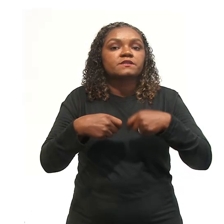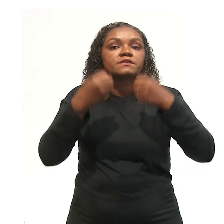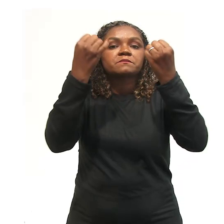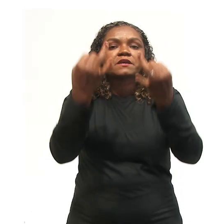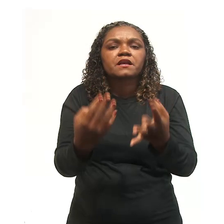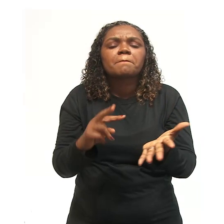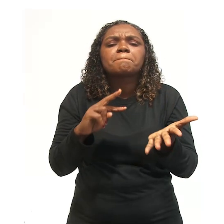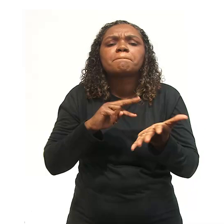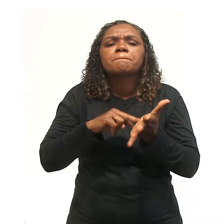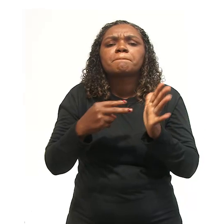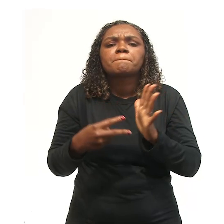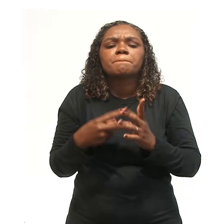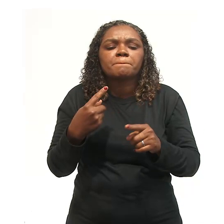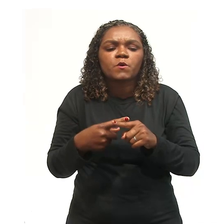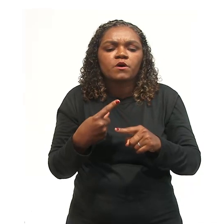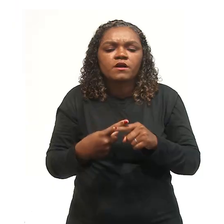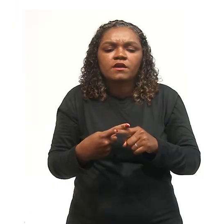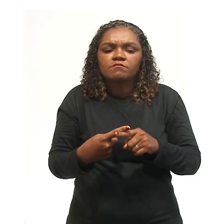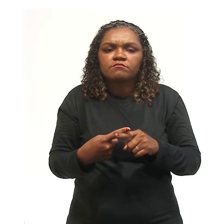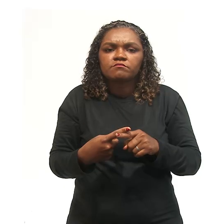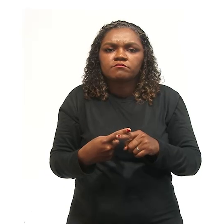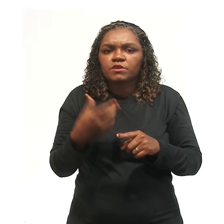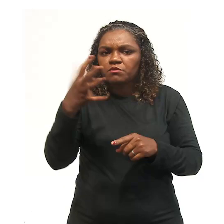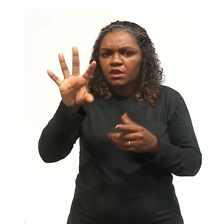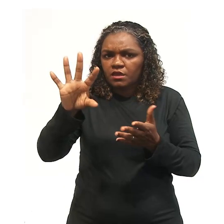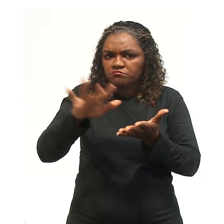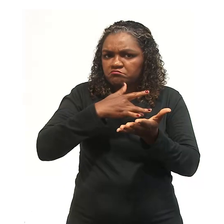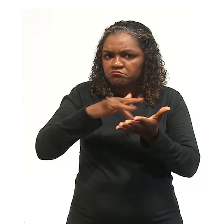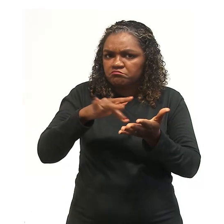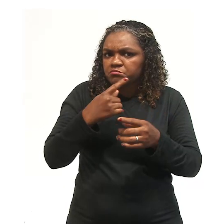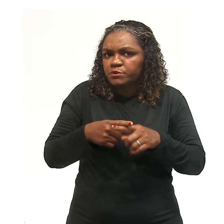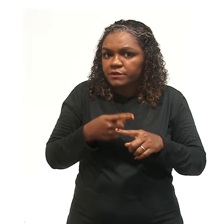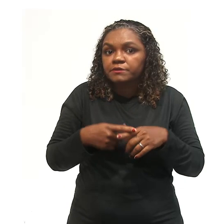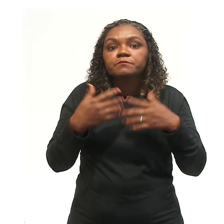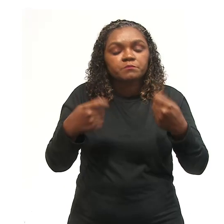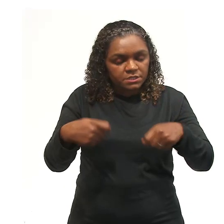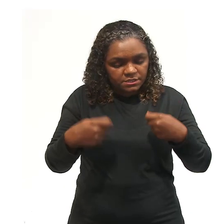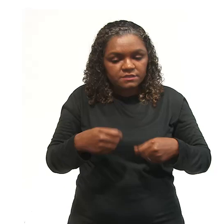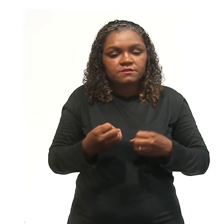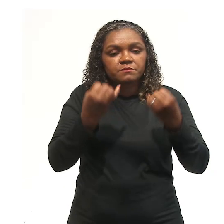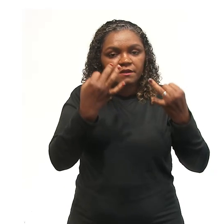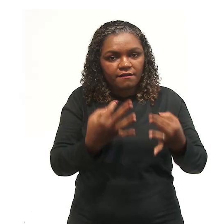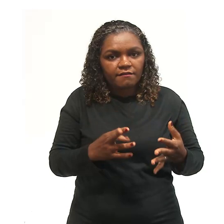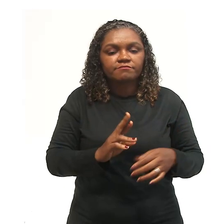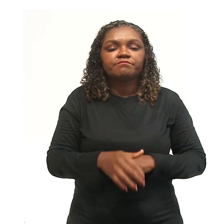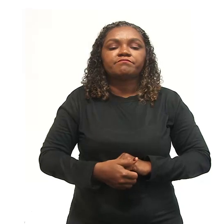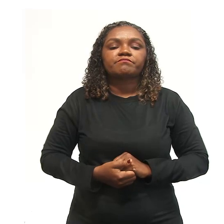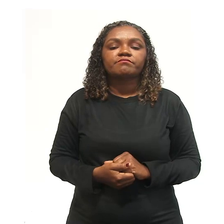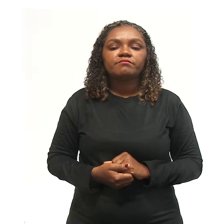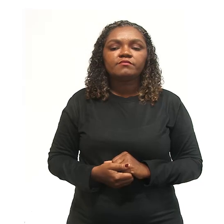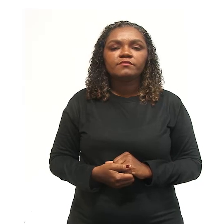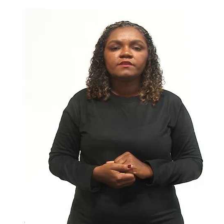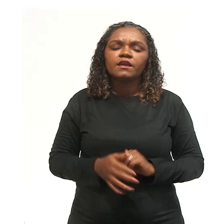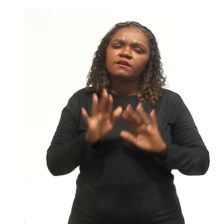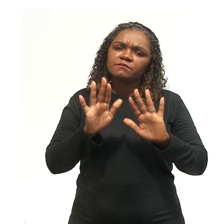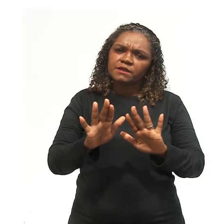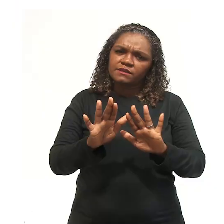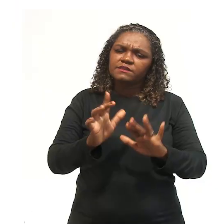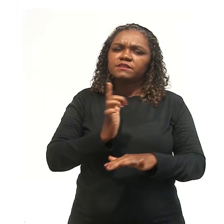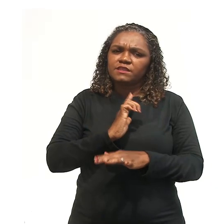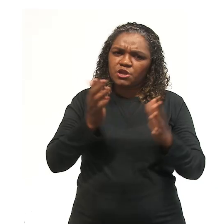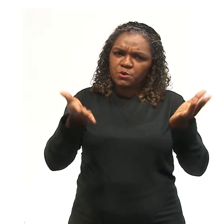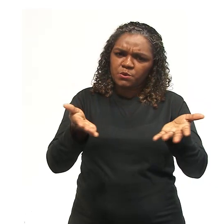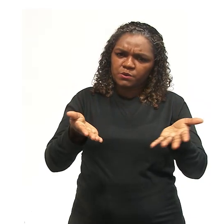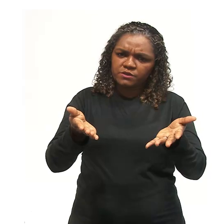a justificativa para não utilizar o meio eletrônico. Professor, existe algum caso hoje em dia que